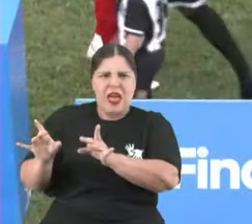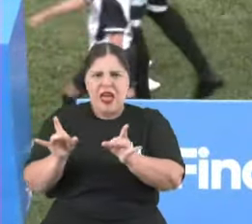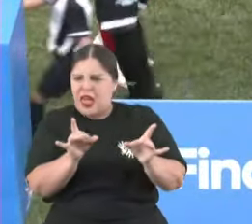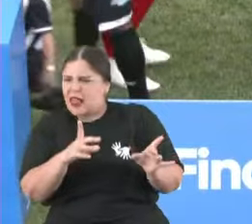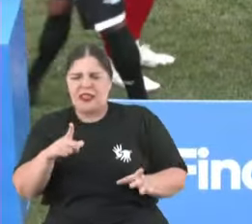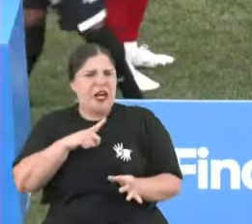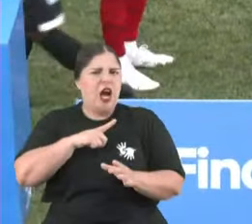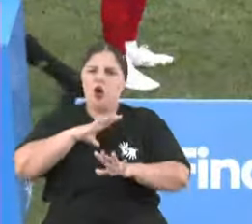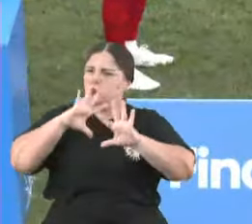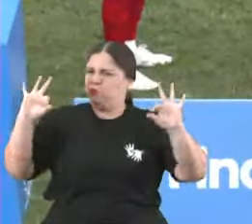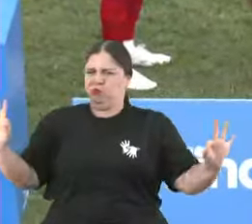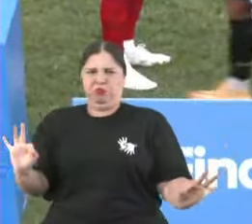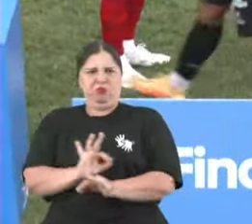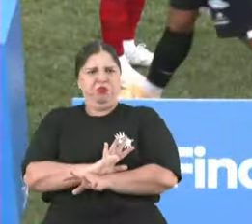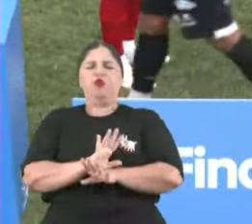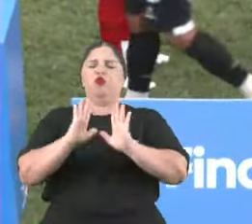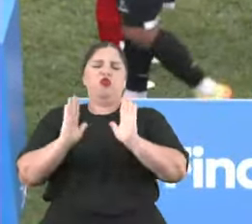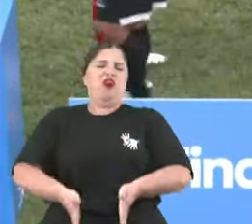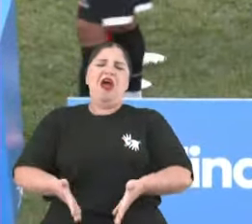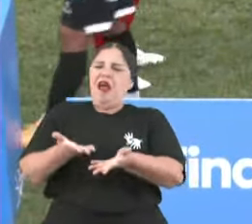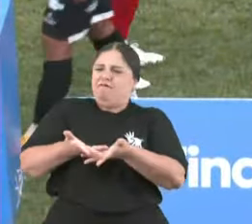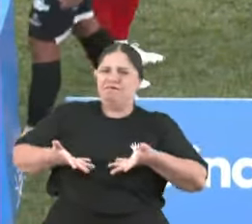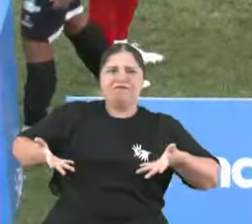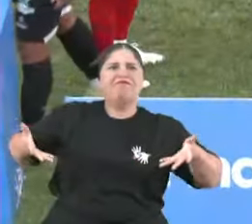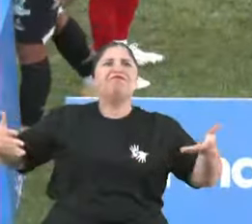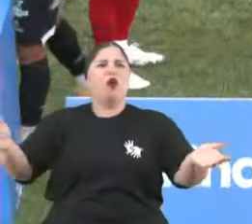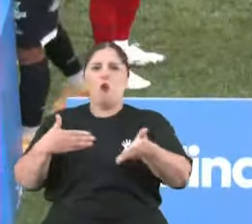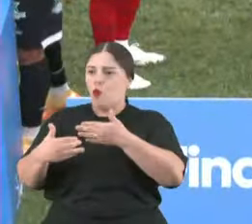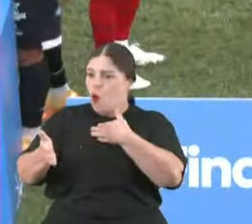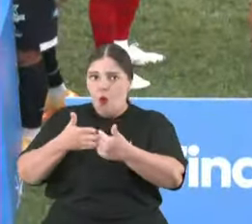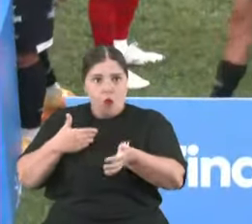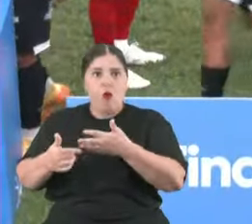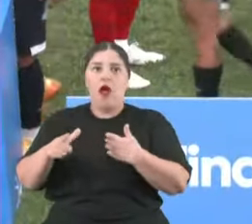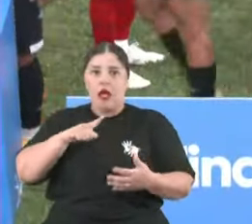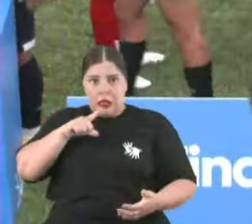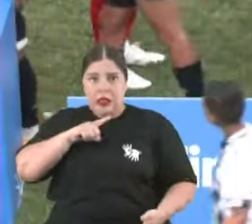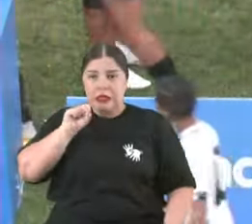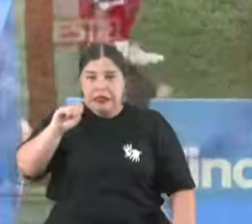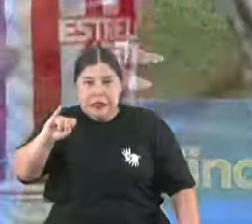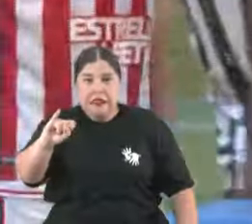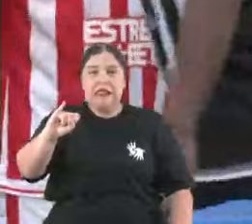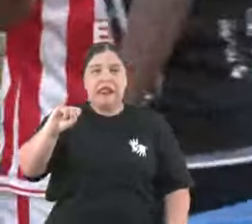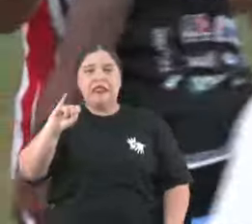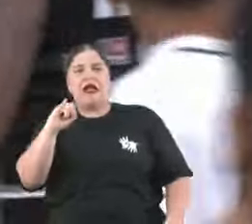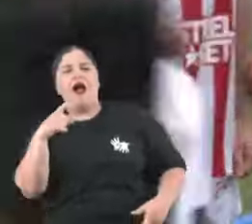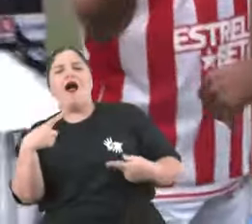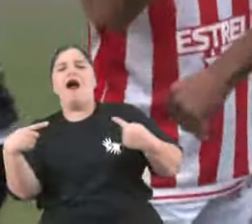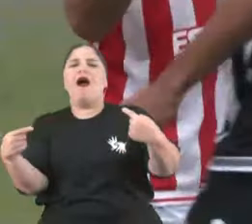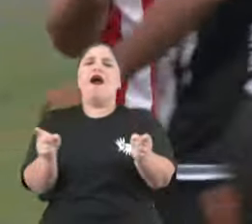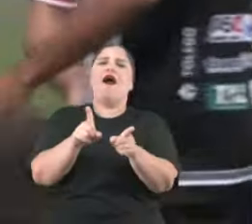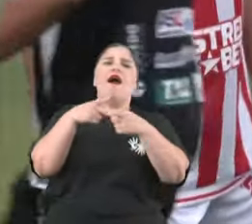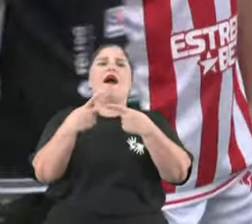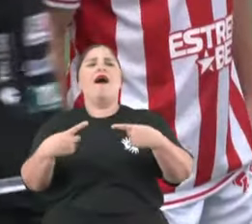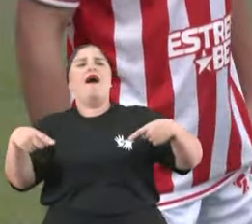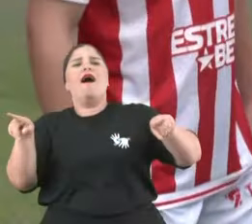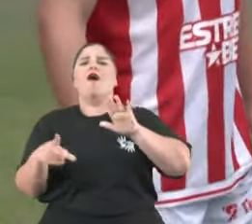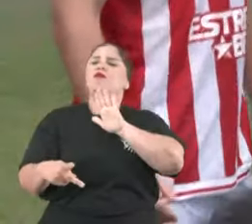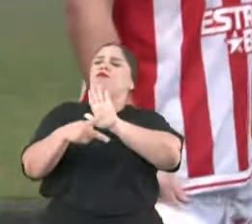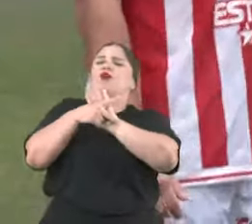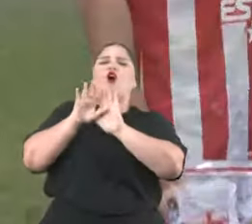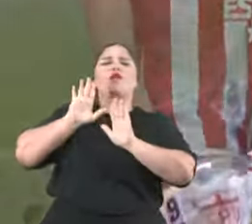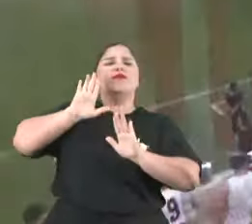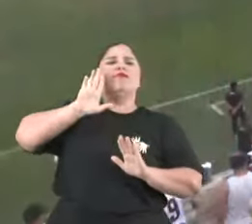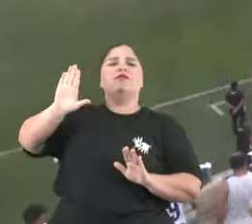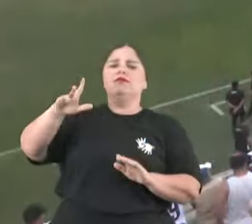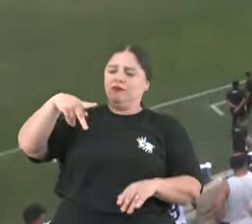já tivemos, né? Se ele foi todo, eu acho que não, viu? Se o hino foi todo, eu acho que não. Vamos escalar as duas equipes, começando com o time da